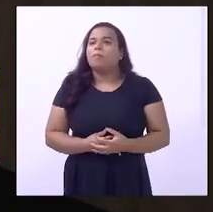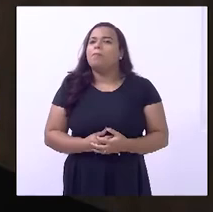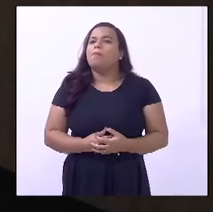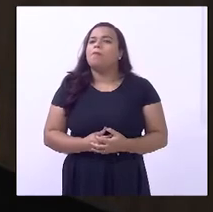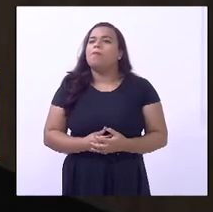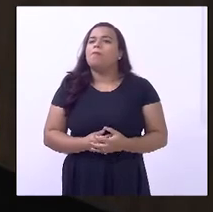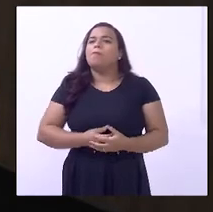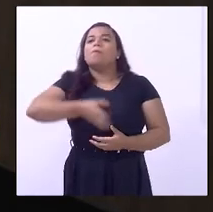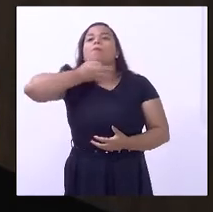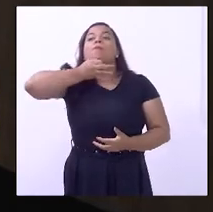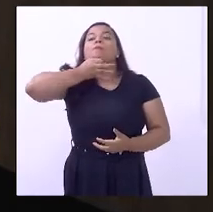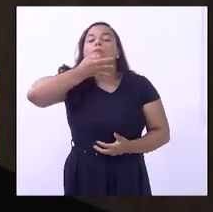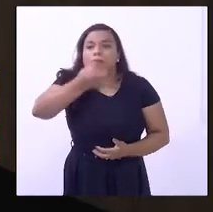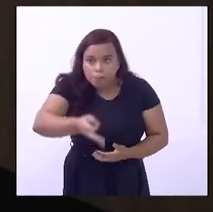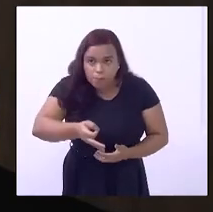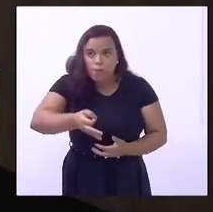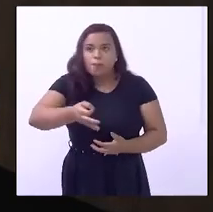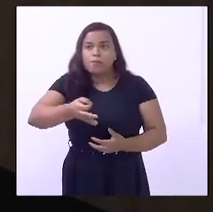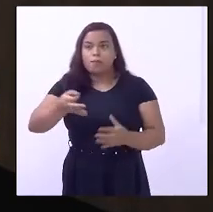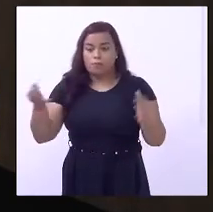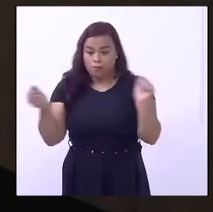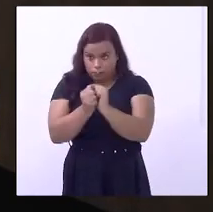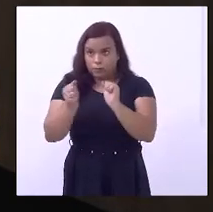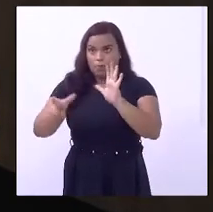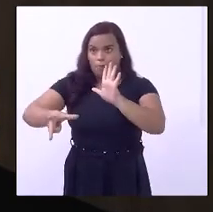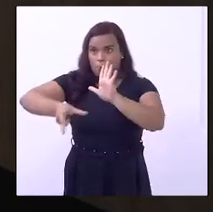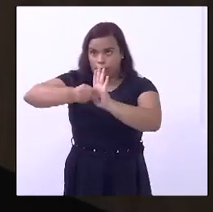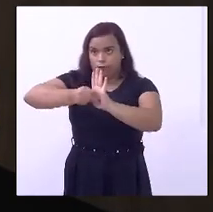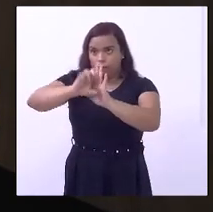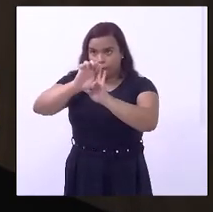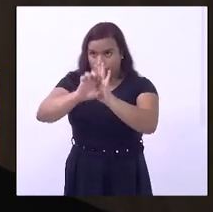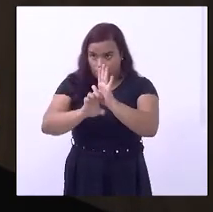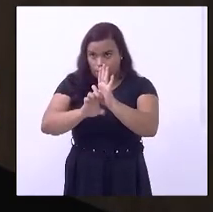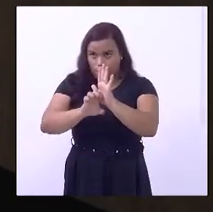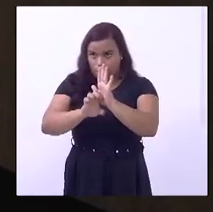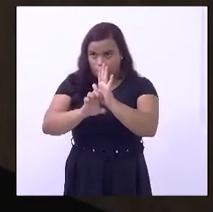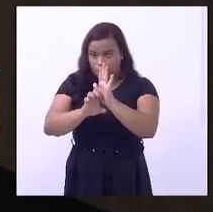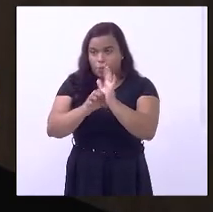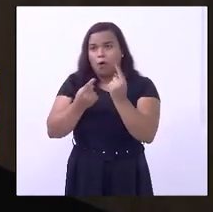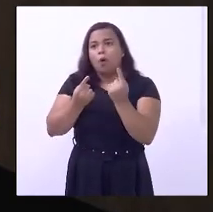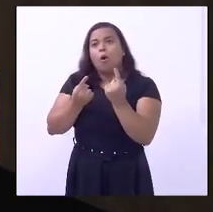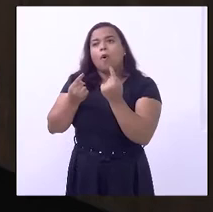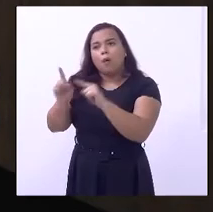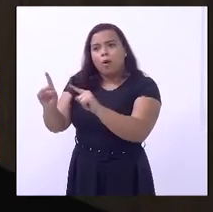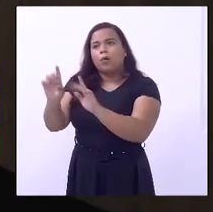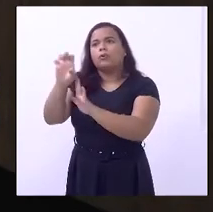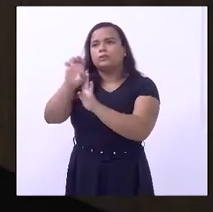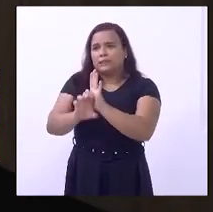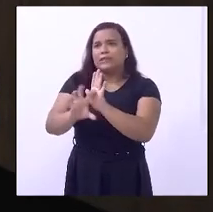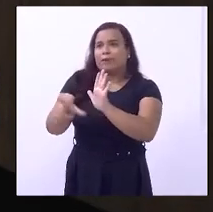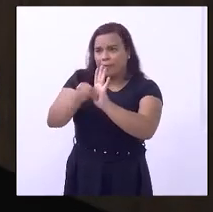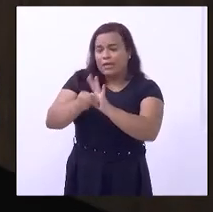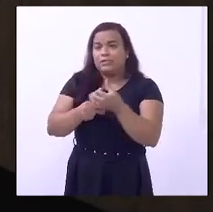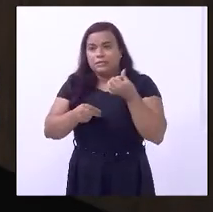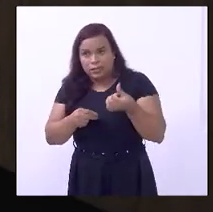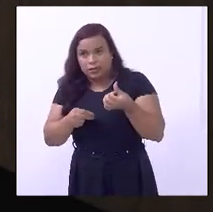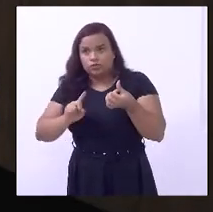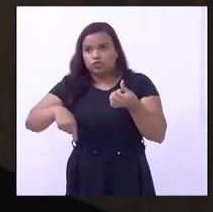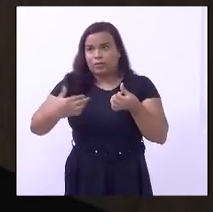O parecer com emendas, contrário às emendas 6,